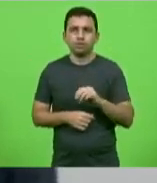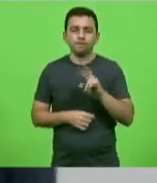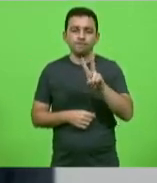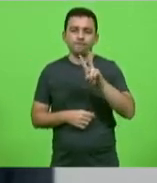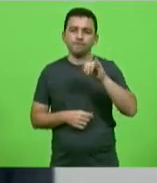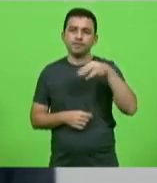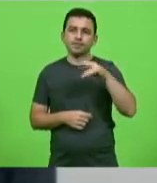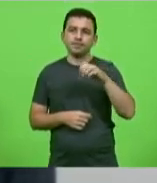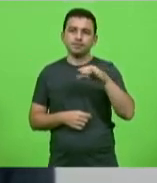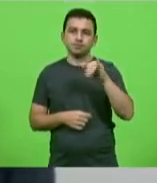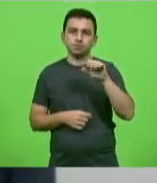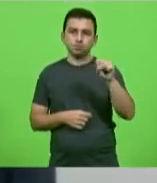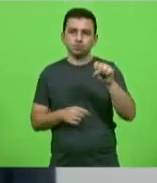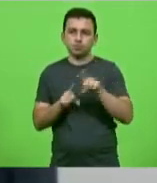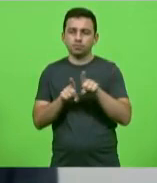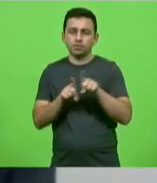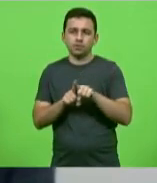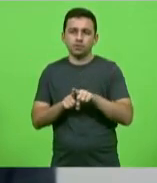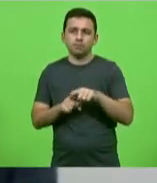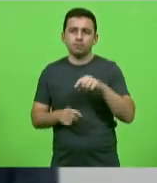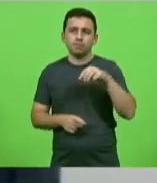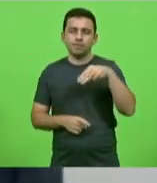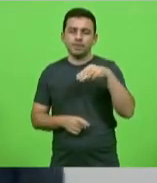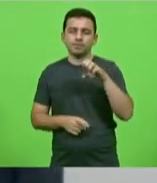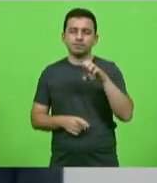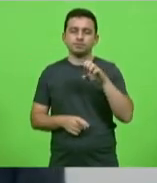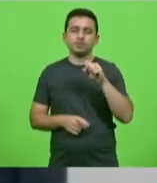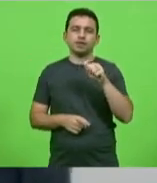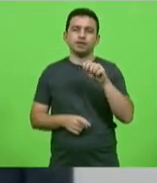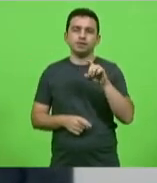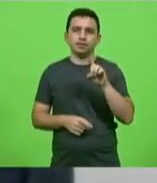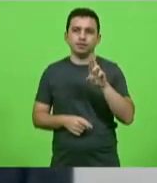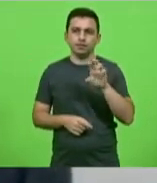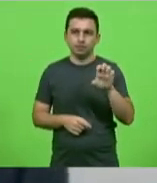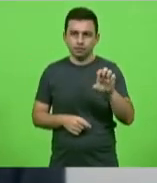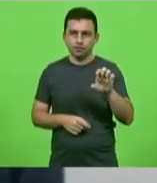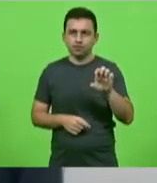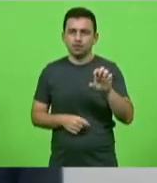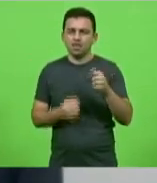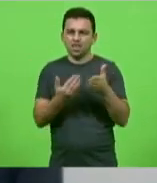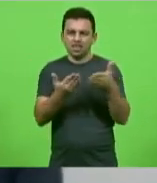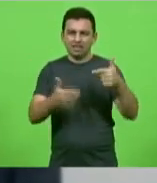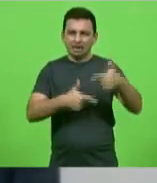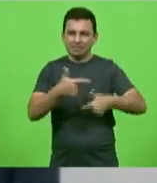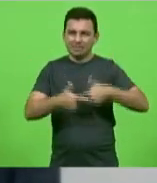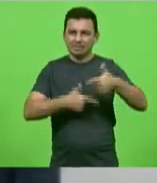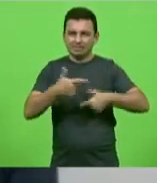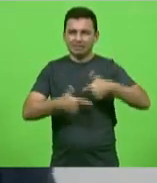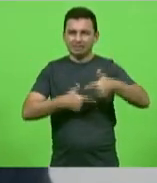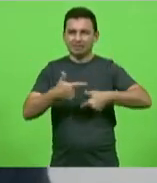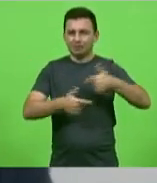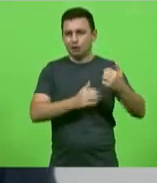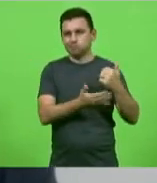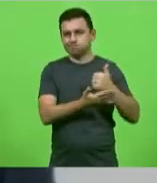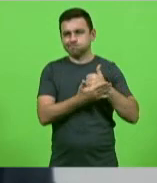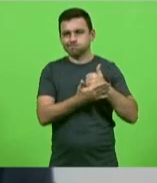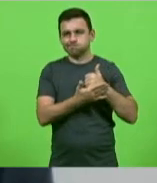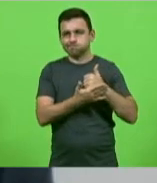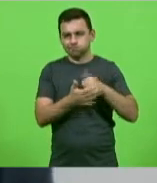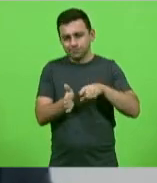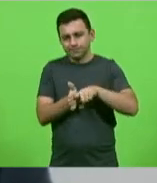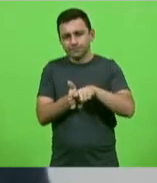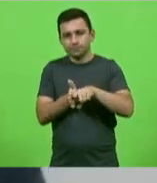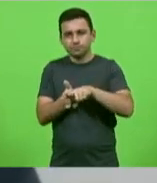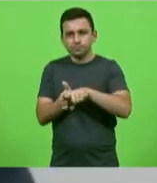Vinícius Carione e Dr. Mesadre, João Mesadre, que através de um trabalho indormido auxiliaram-me na análise